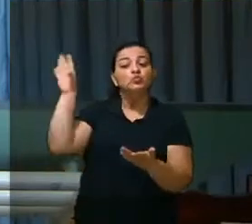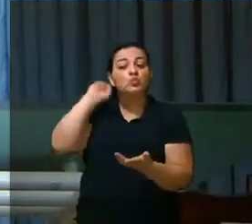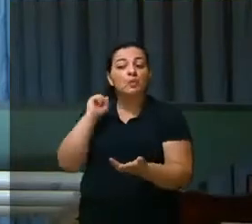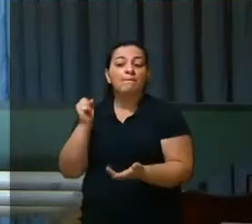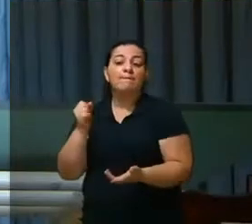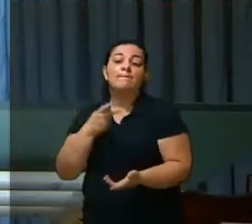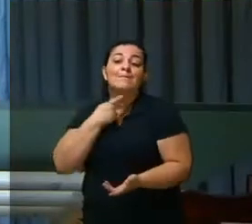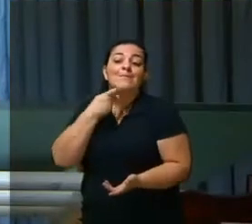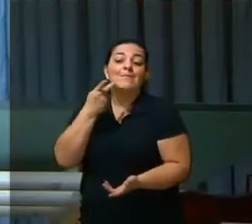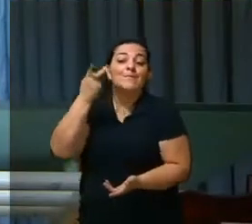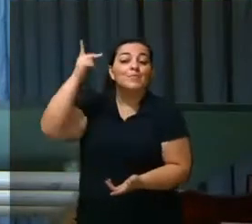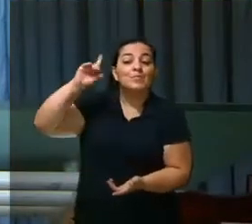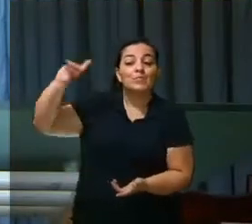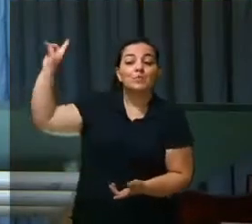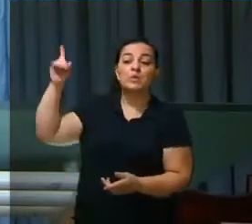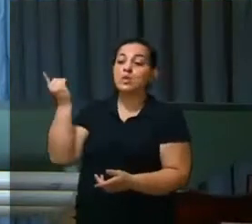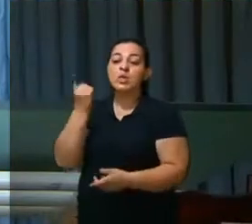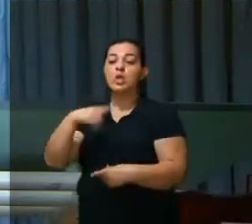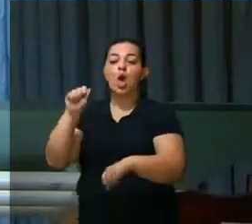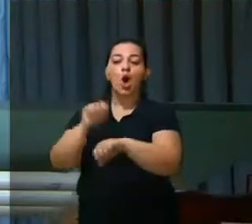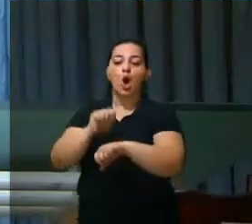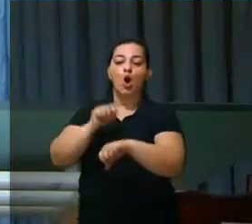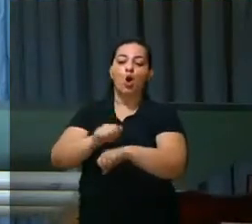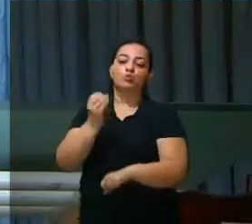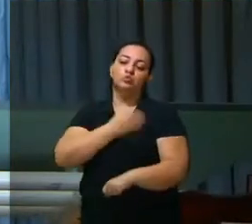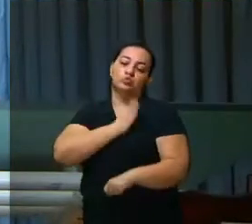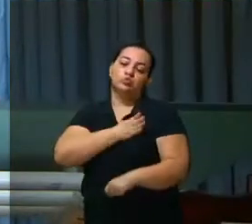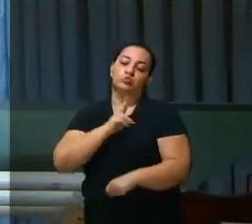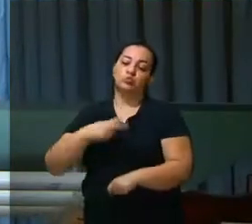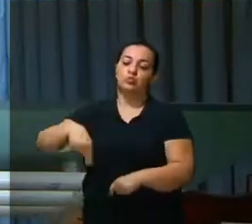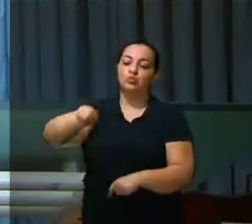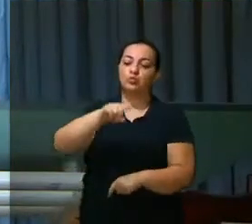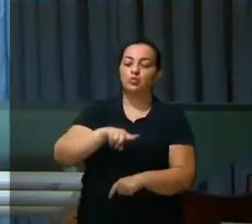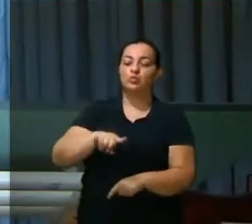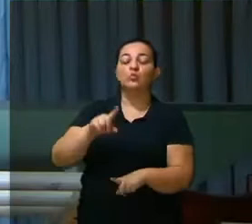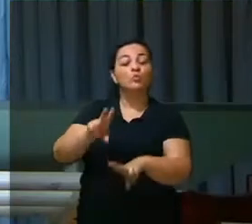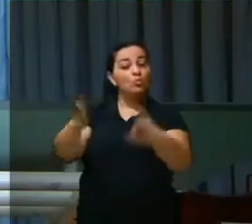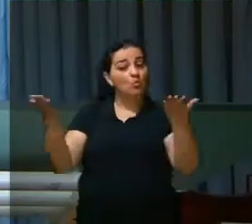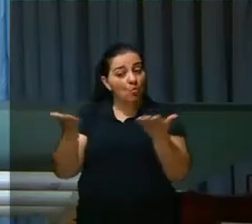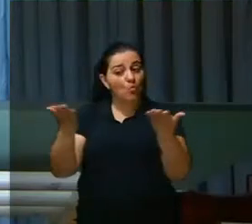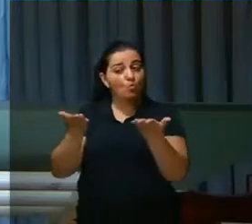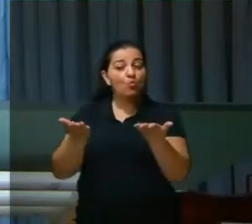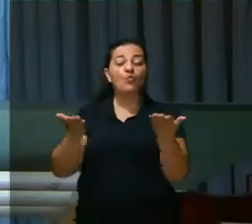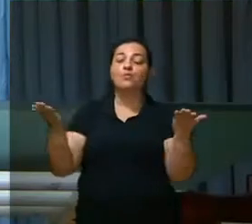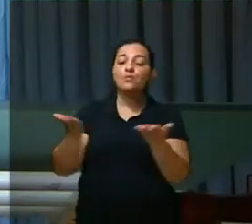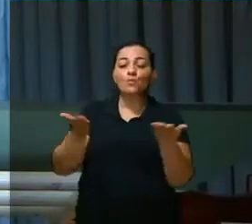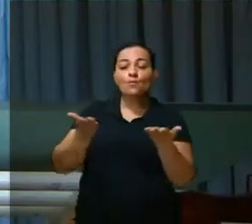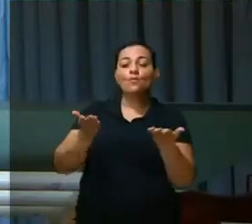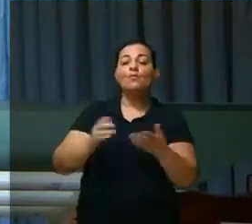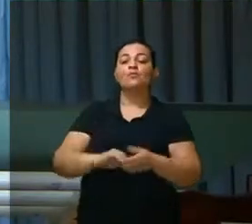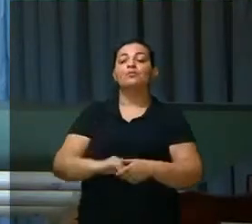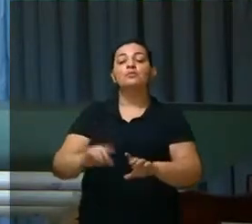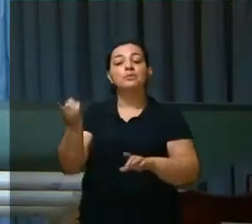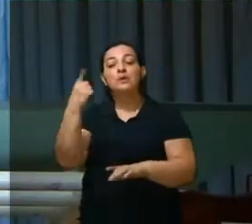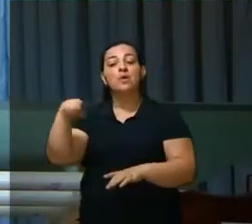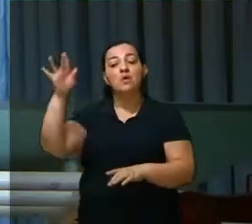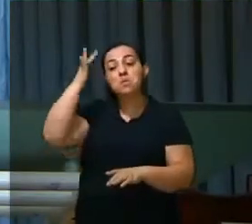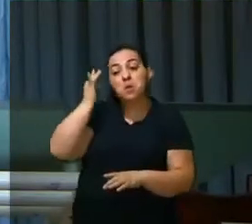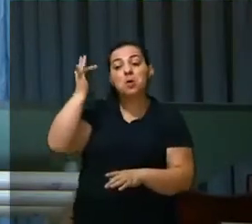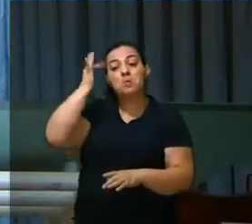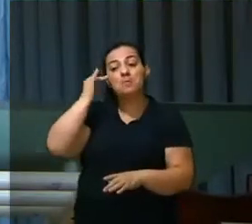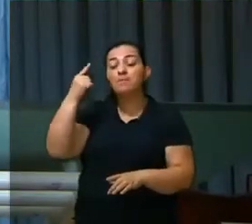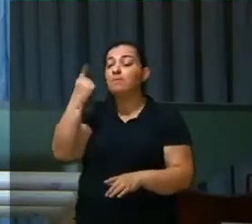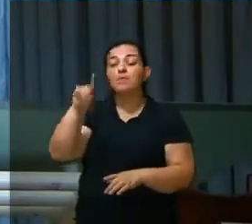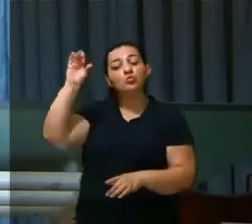a sua voz não endureçais os vossos corações é hoje é agora não é